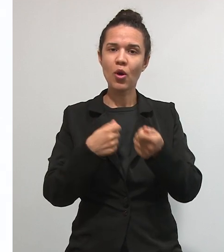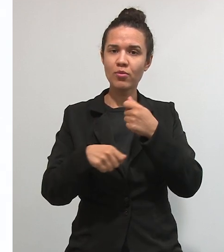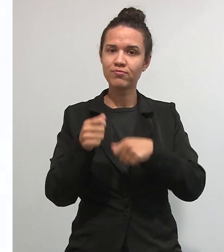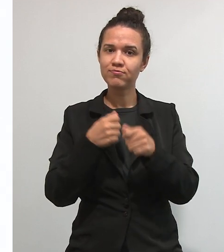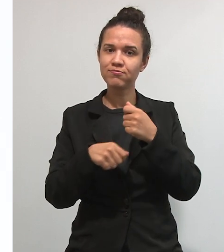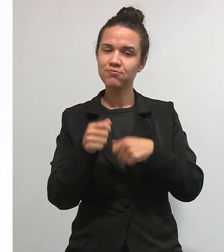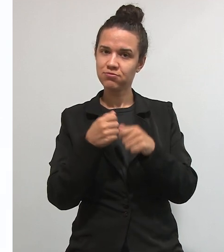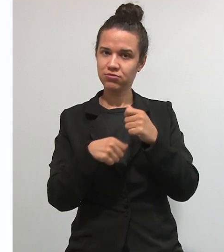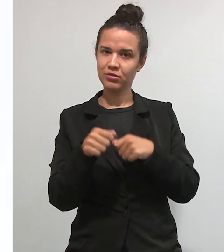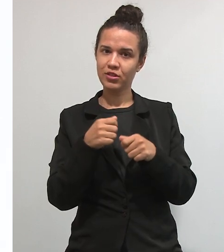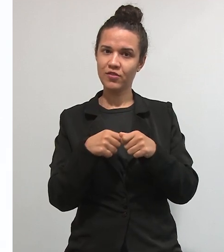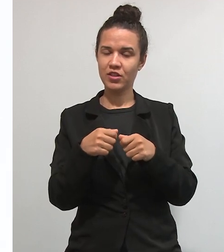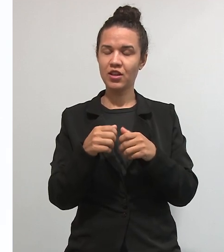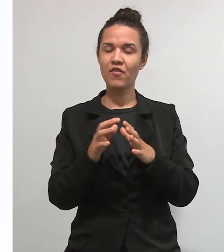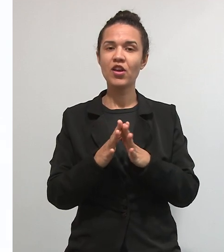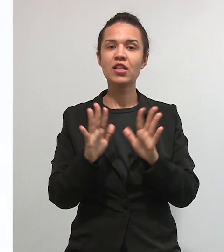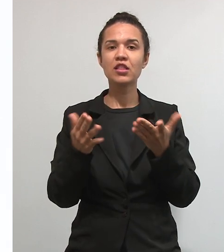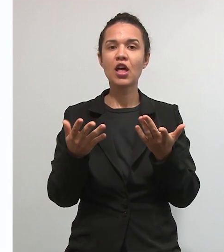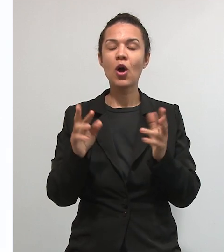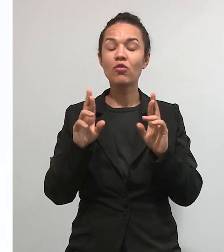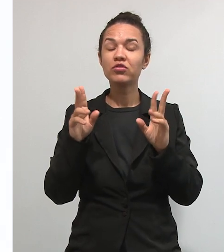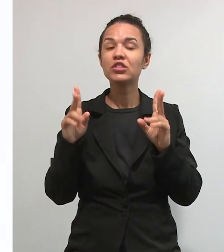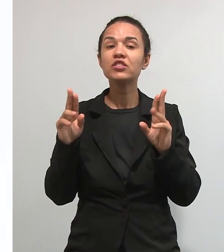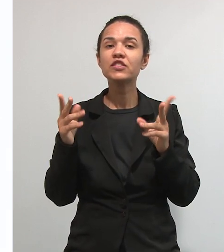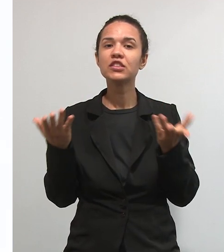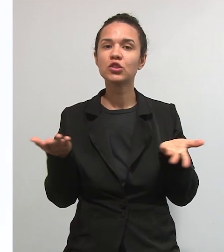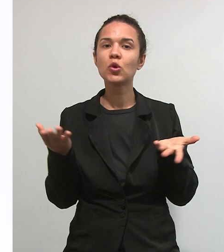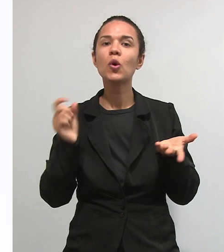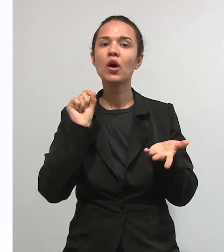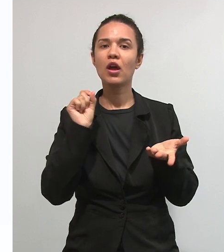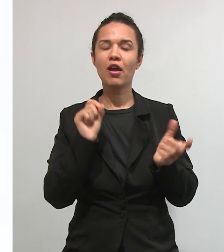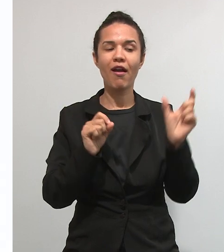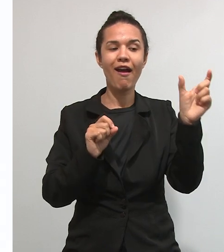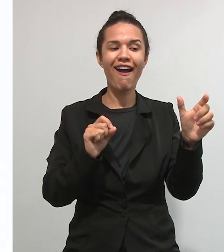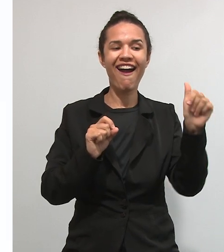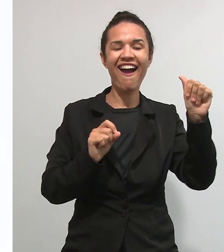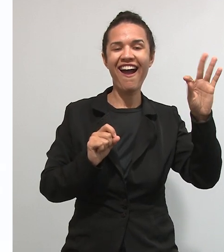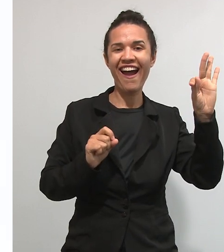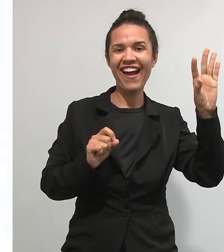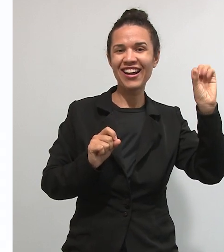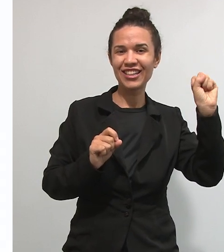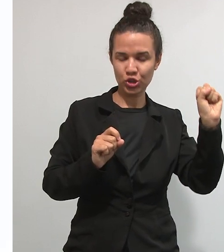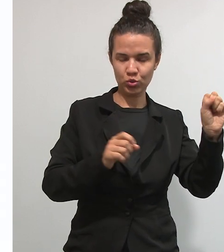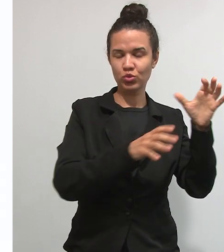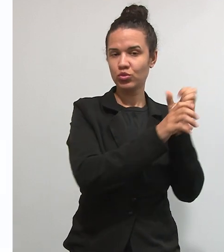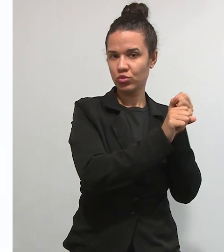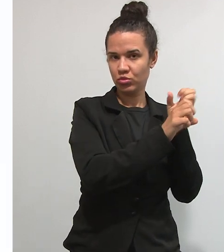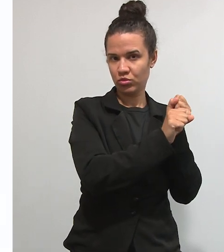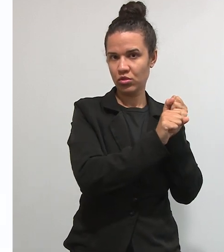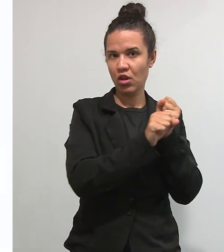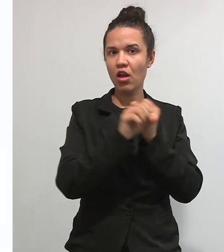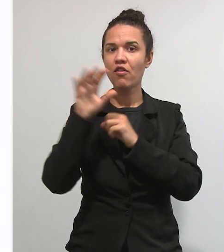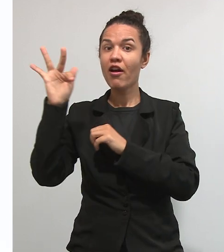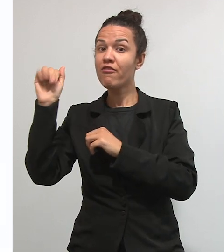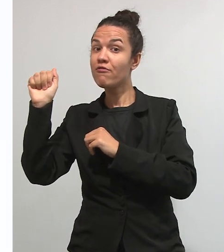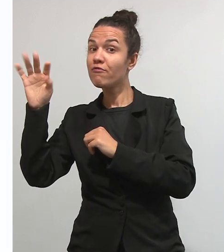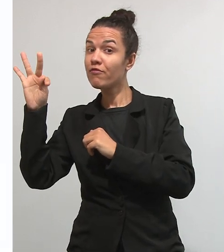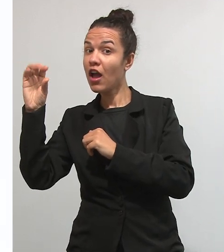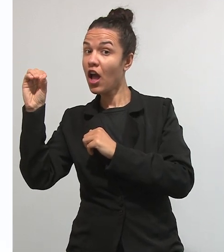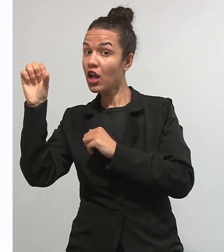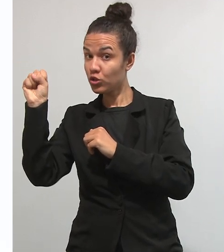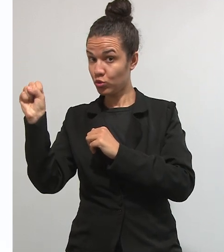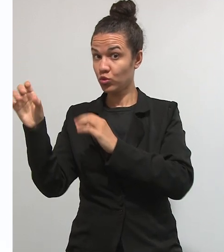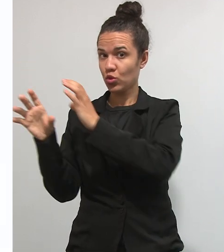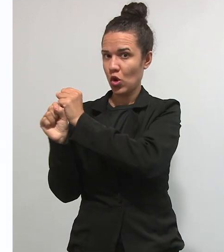que aqui é o diferencial, porque aqui são todos os atos e fatos contábeis. E vocês ainda lembram a diferença